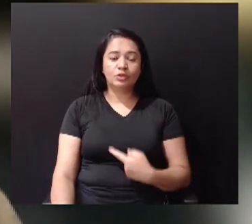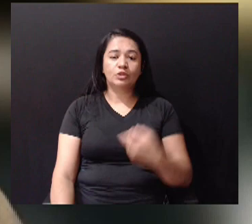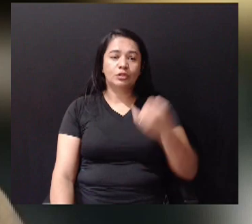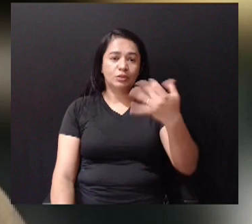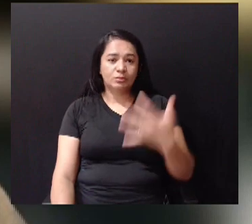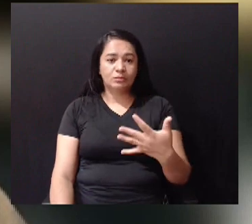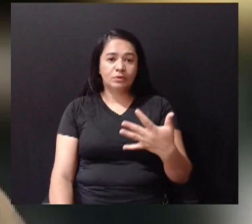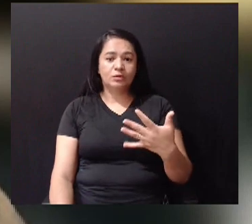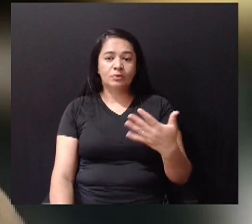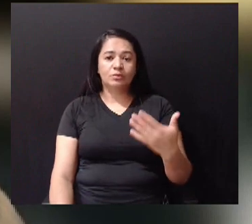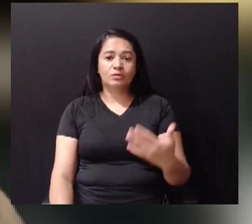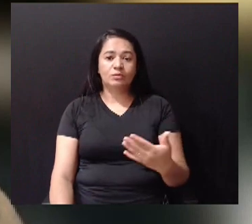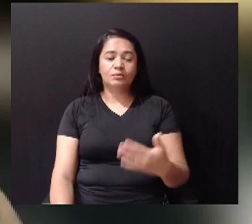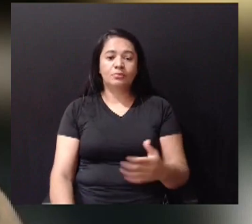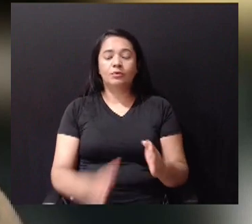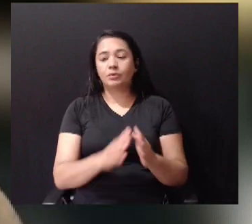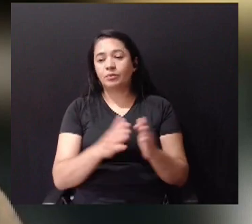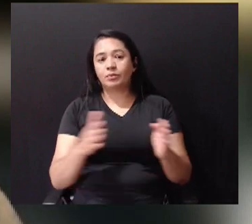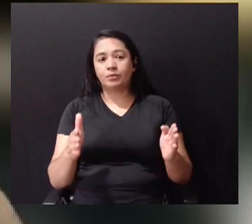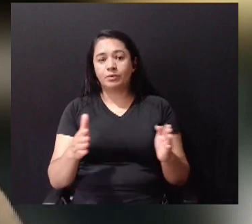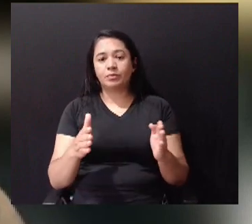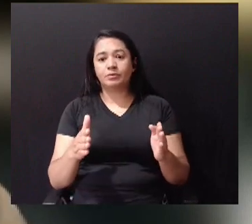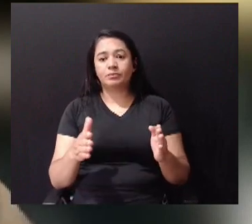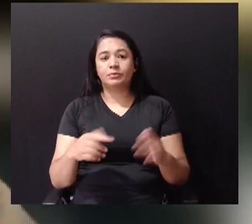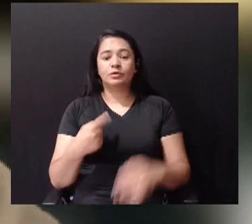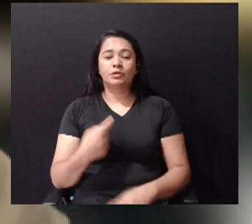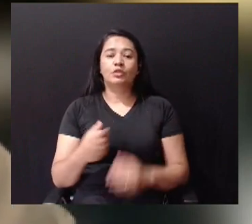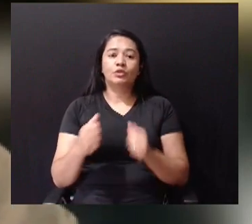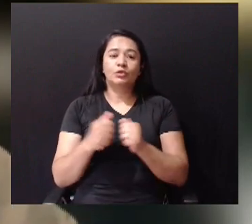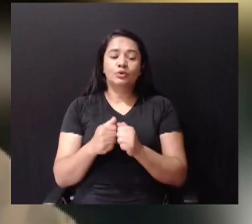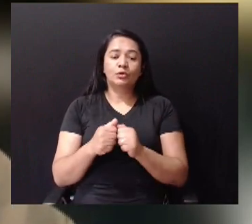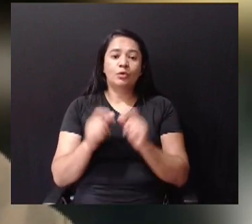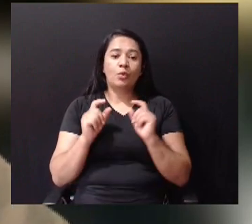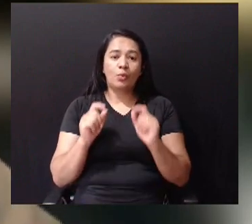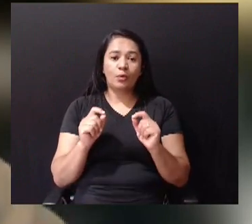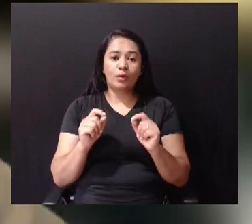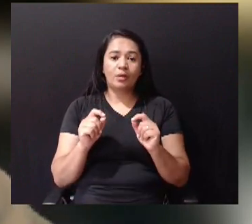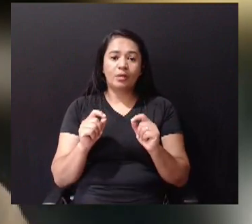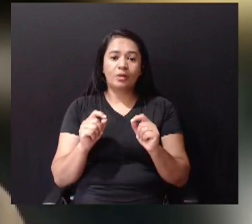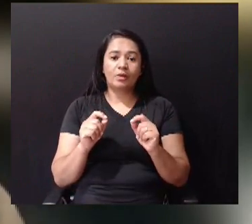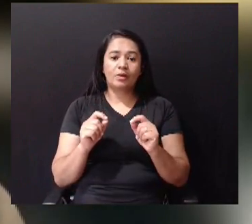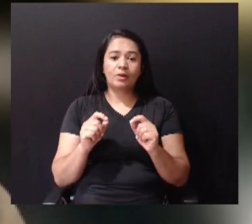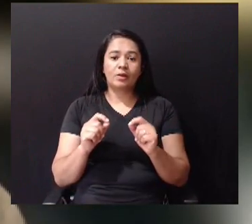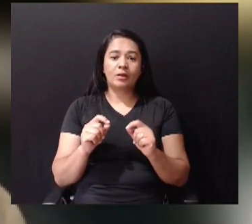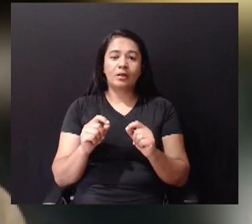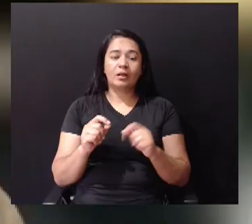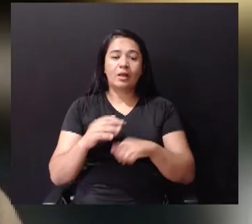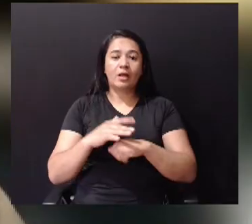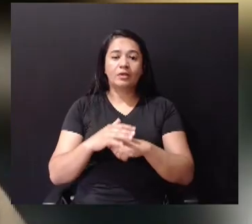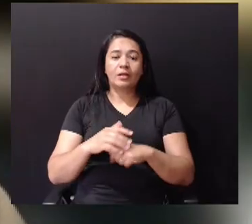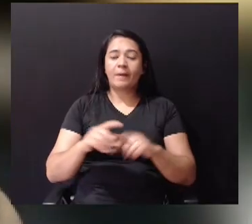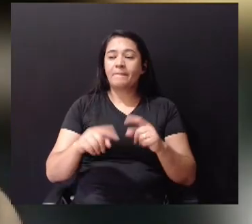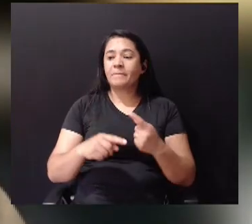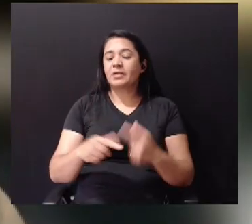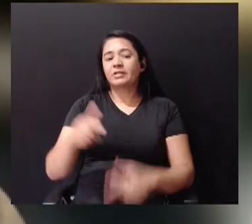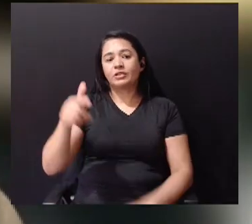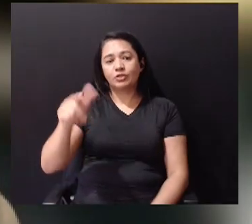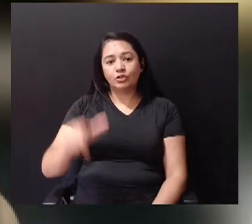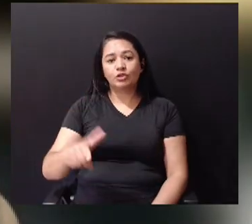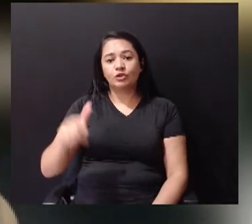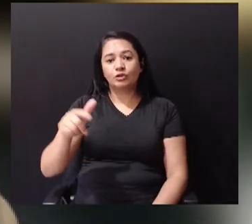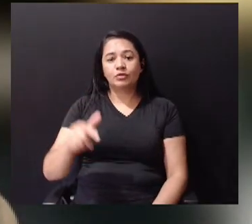durante esse período que estivemos juntos, que para uma específica doença, mas se repete em todas, precisa de